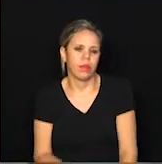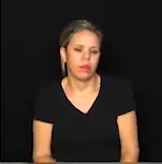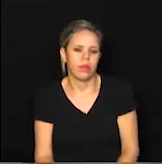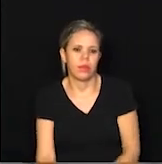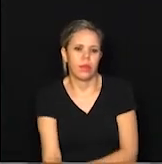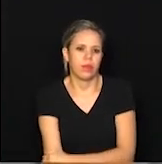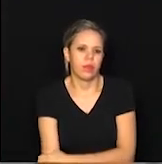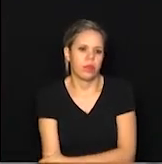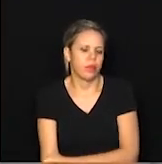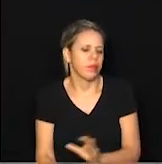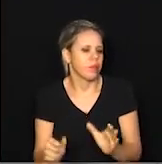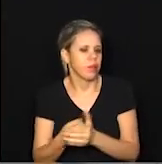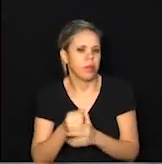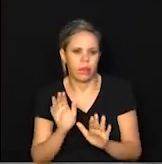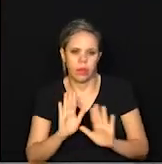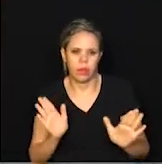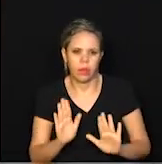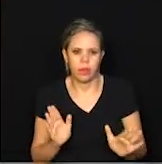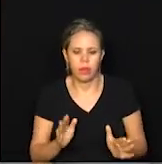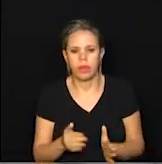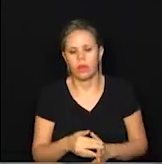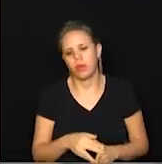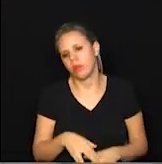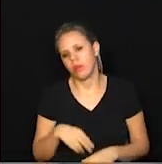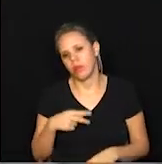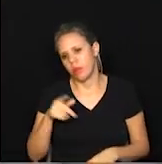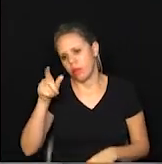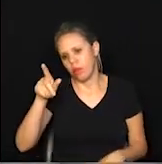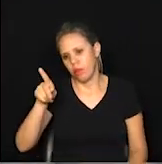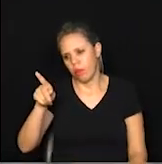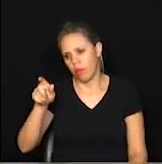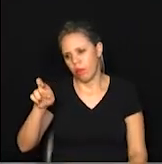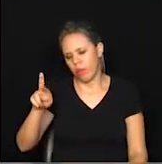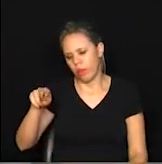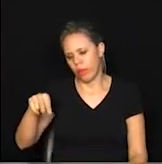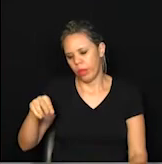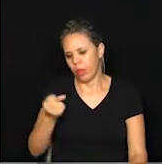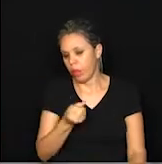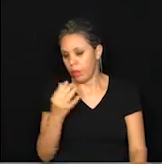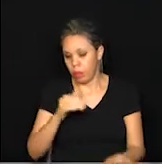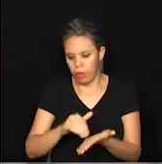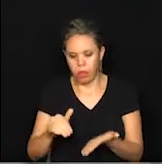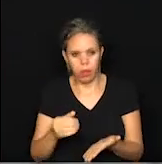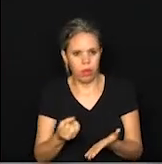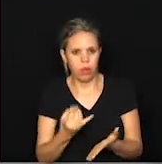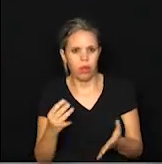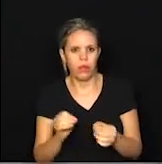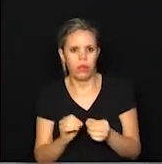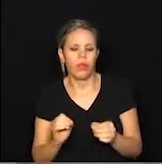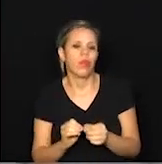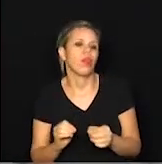não é escondido de nada, mesmo o Periquito falou, da quantidade de secretarias que